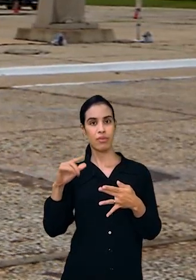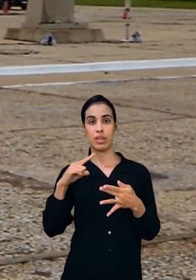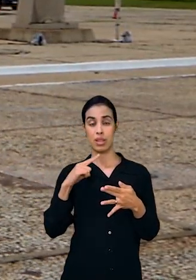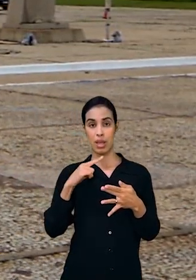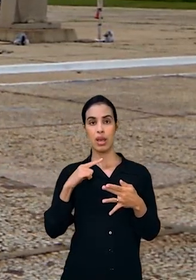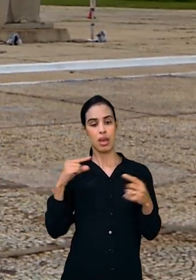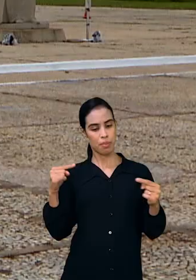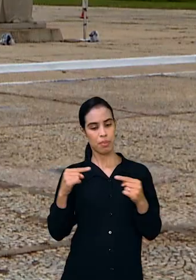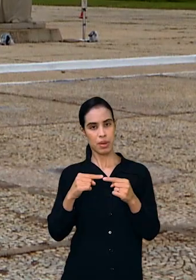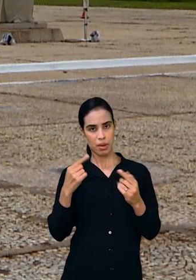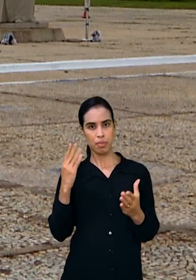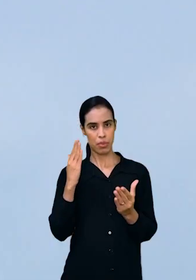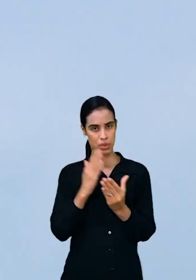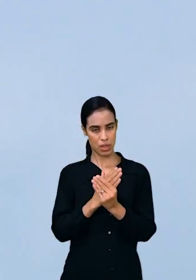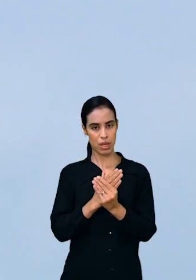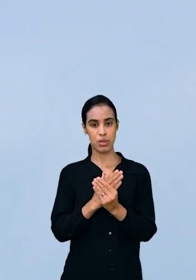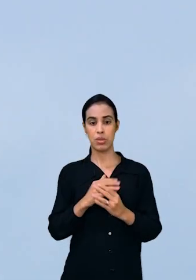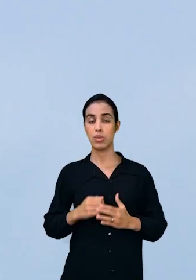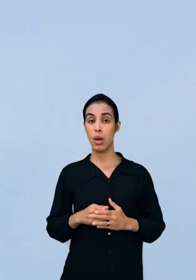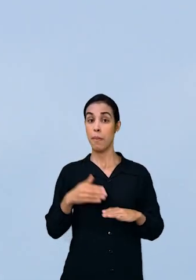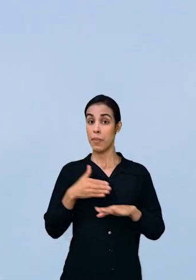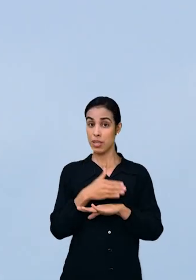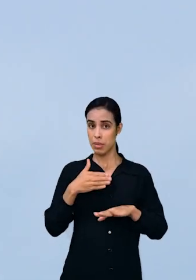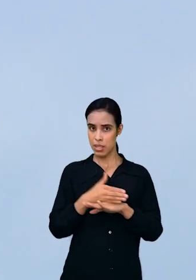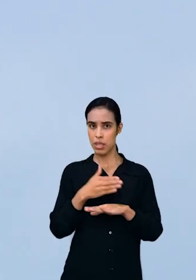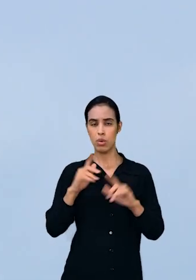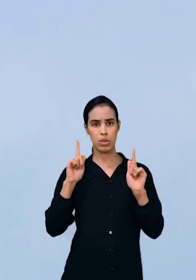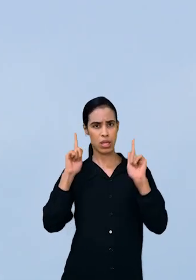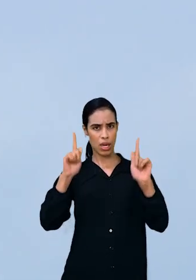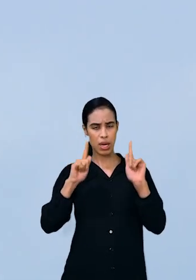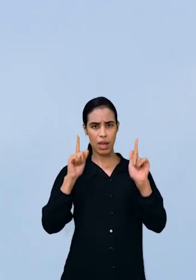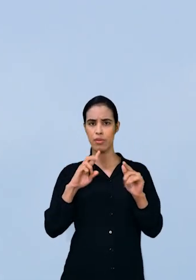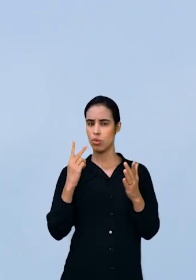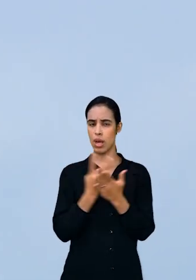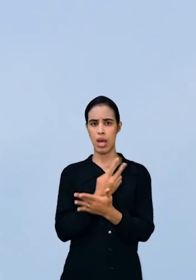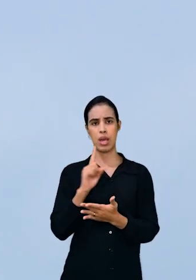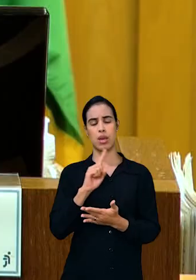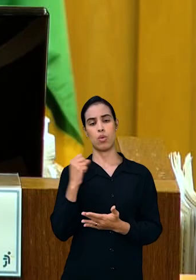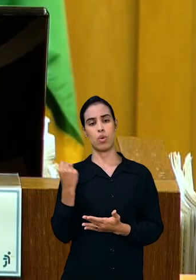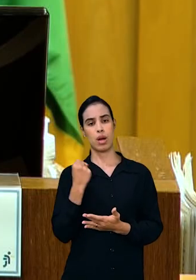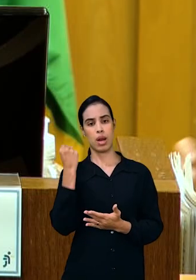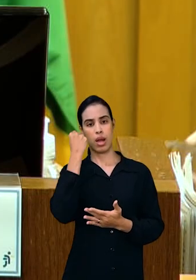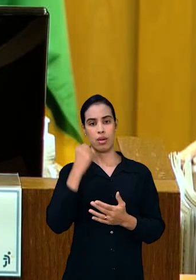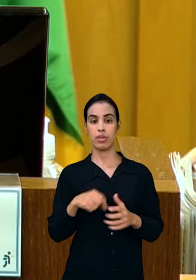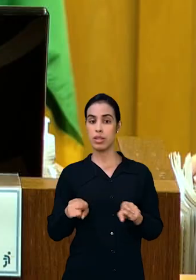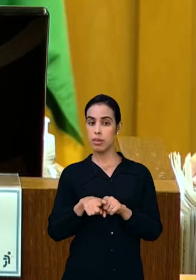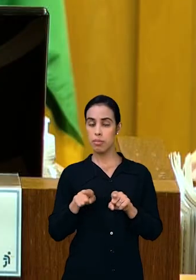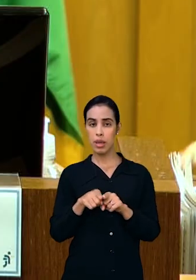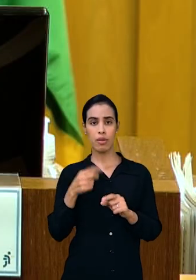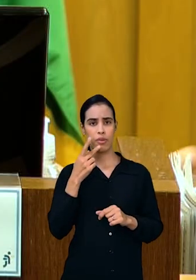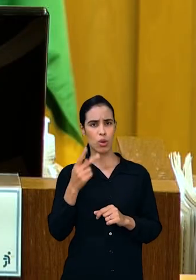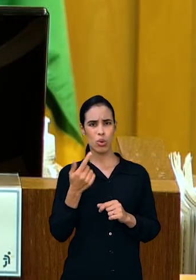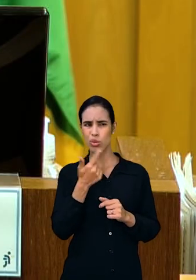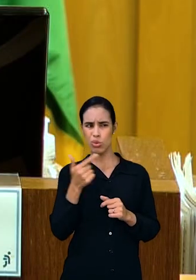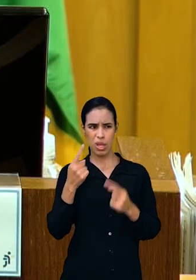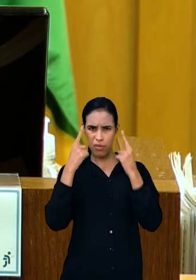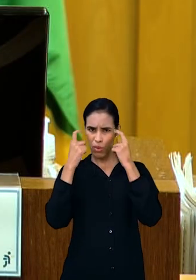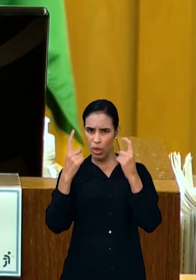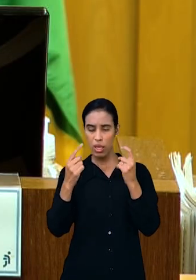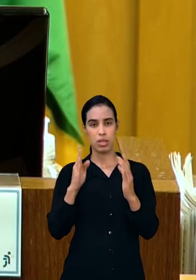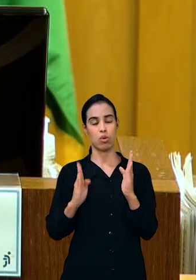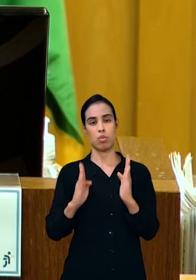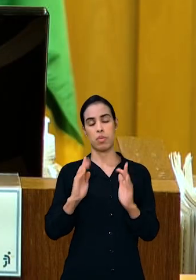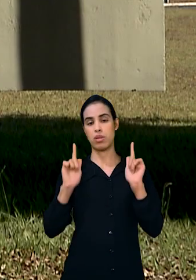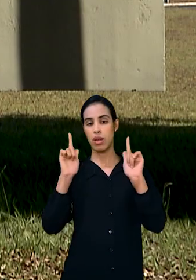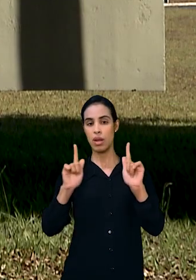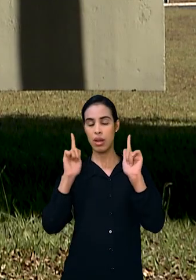Federal. Segundo o entendimento, a simples adesão à greve não configura falta grave. O ministro também ressaltou que não houve violência